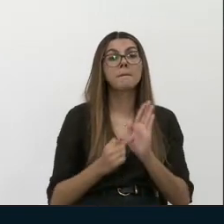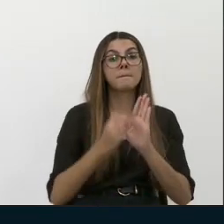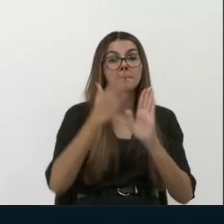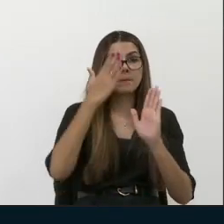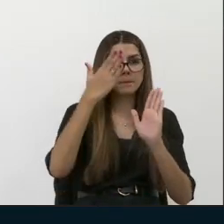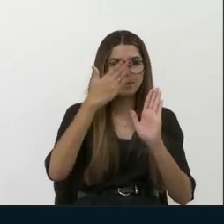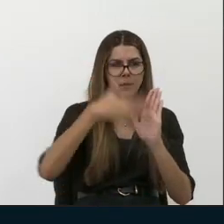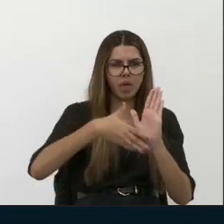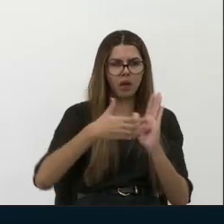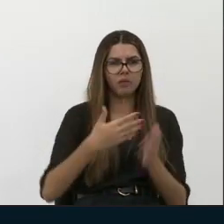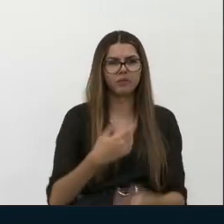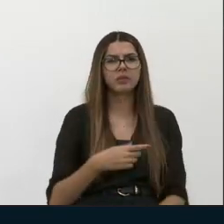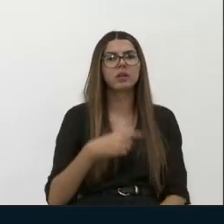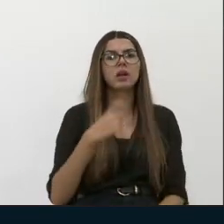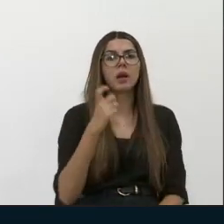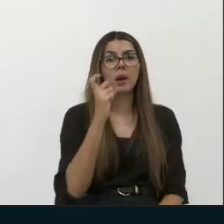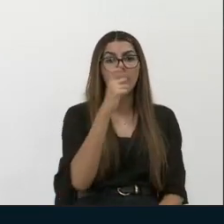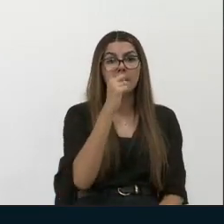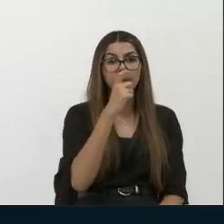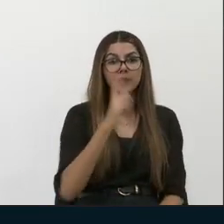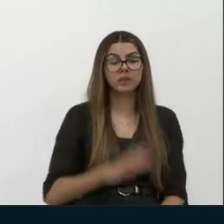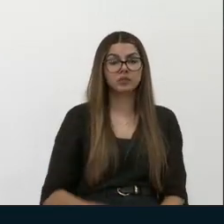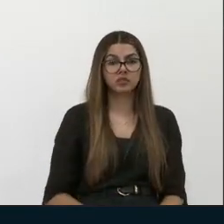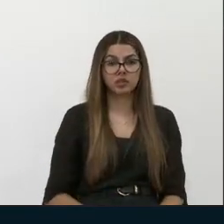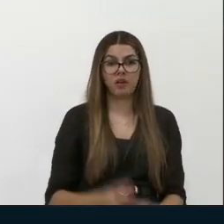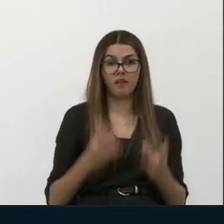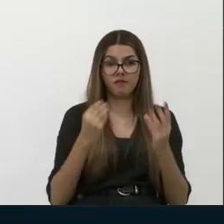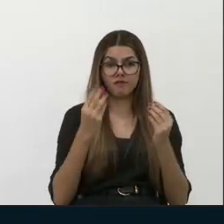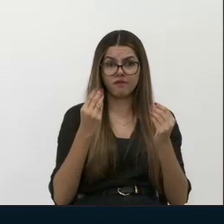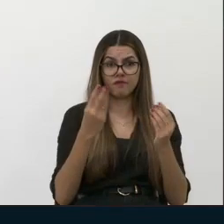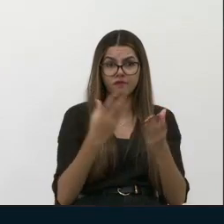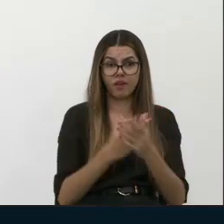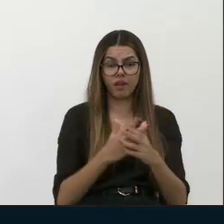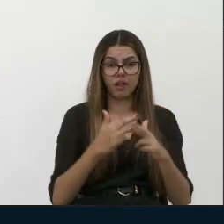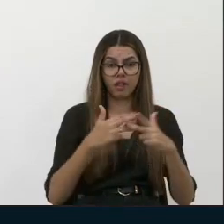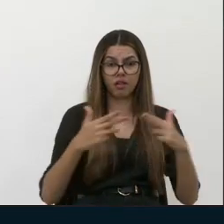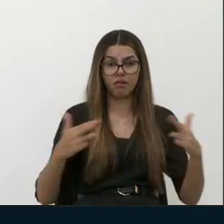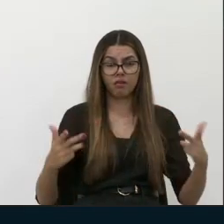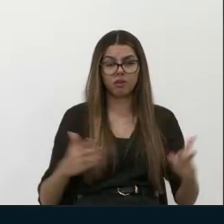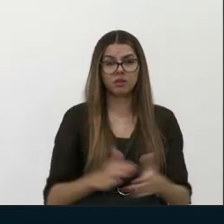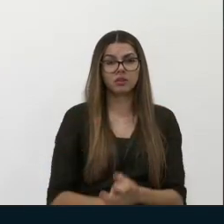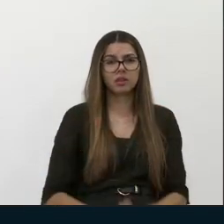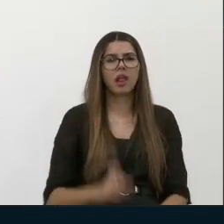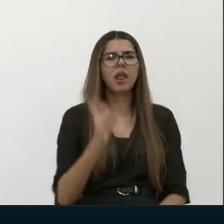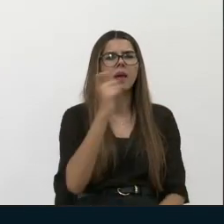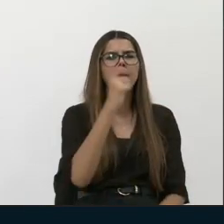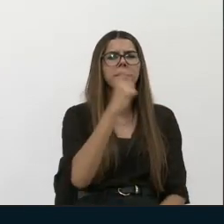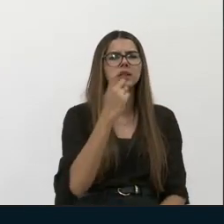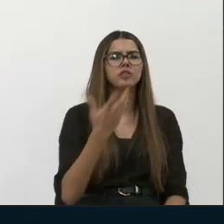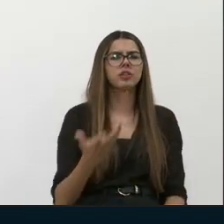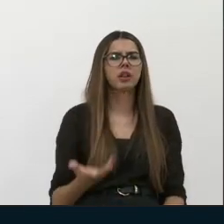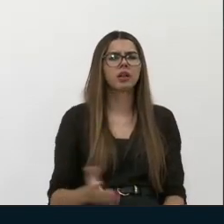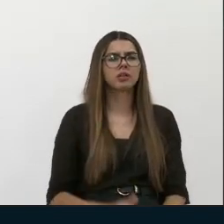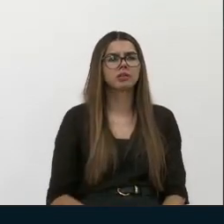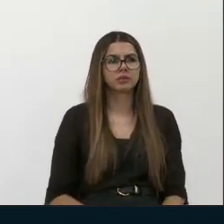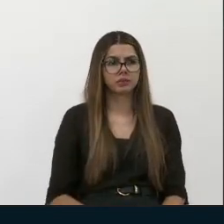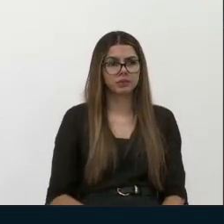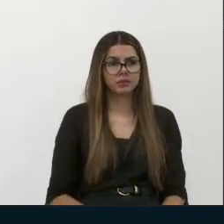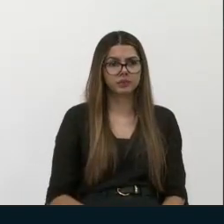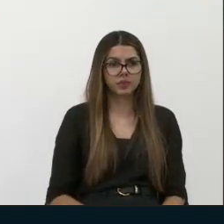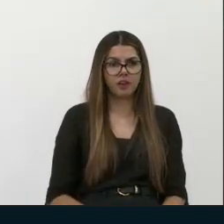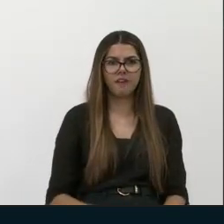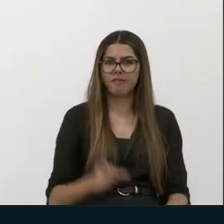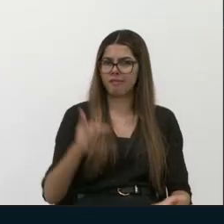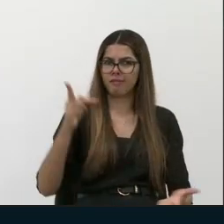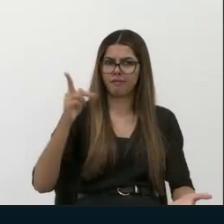O vereador Leandro Dourado também recebeu vários materiais que eu recebi. Diz que a gente está mentindo, vereador. Só a gente falar uma